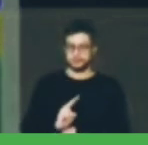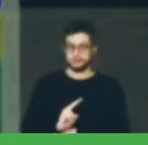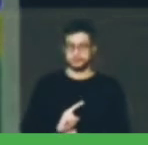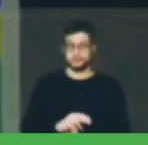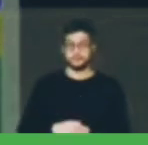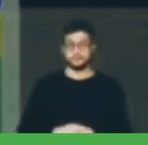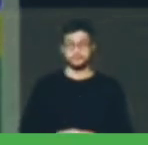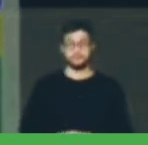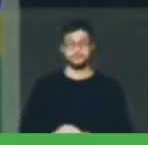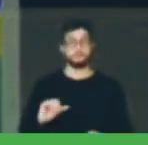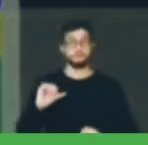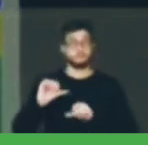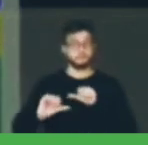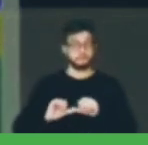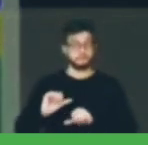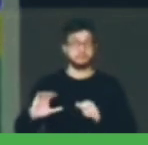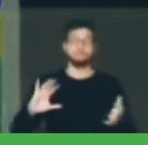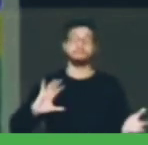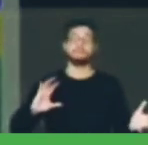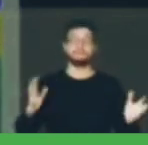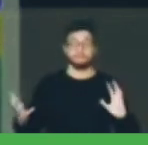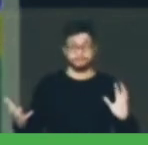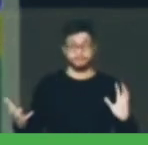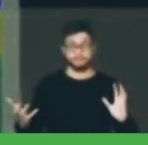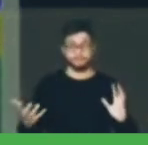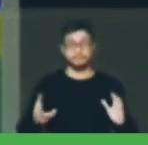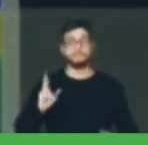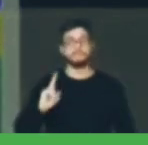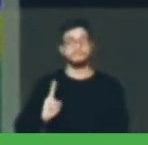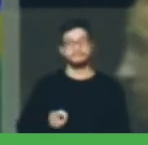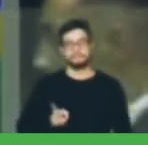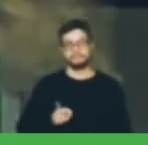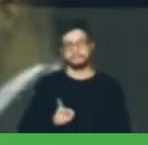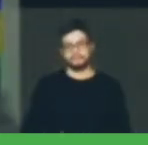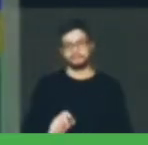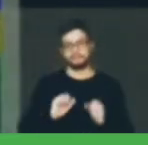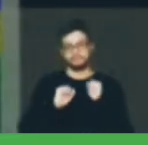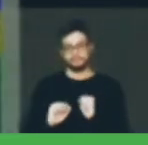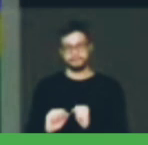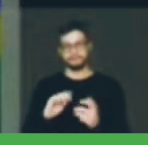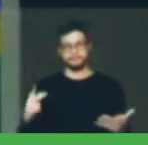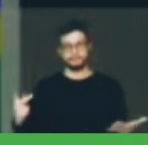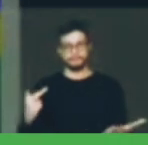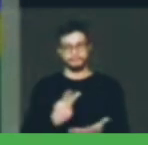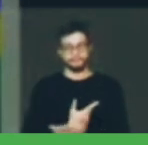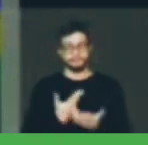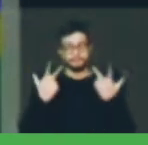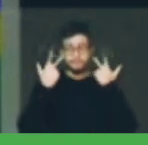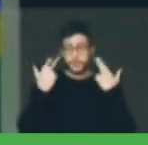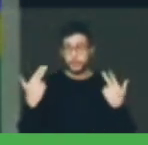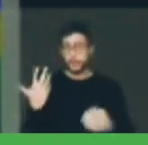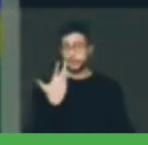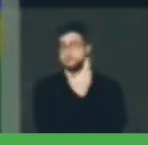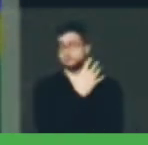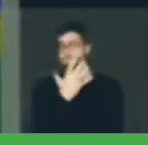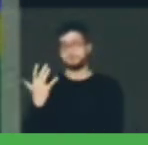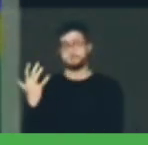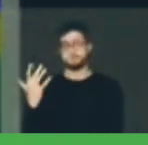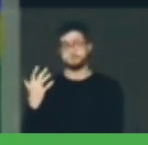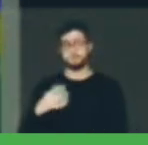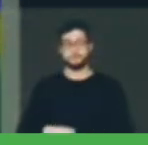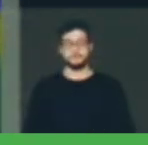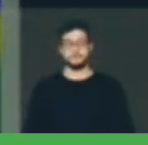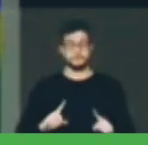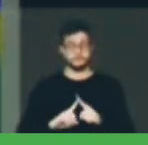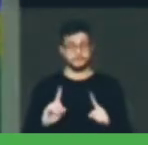Mudanças climáticas teremos sempre, porque é da natureza. Só que nós temos que